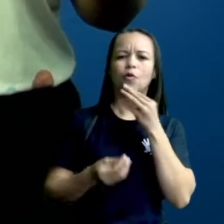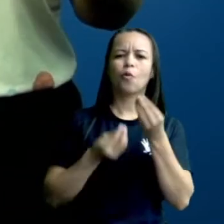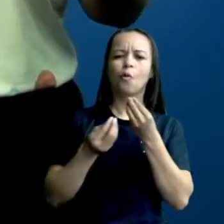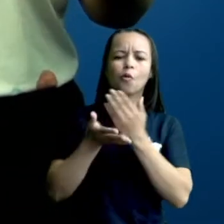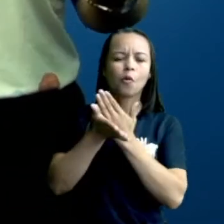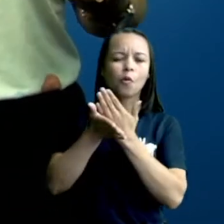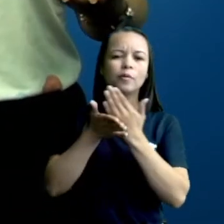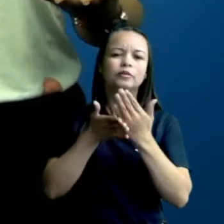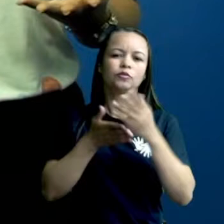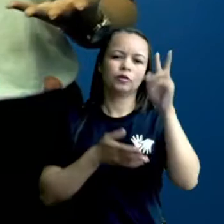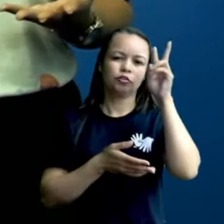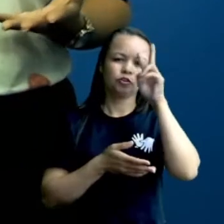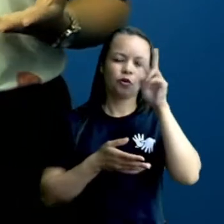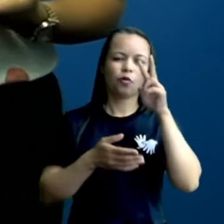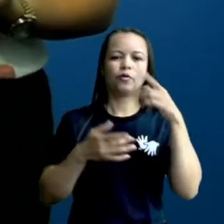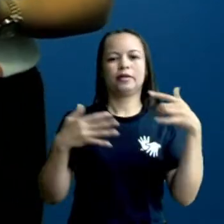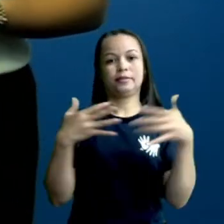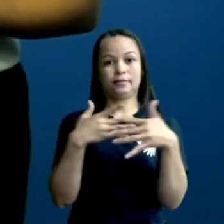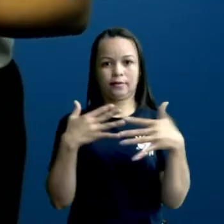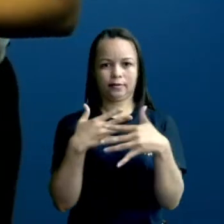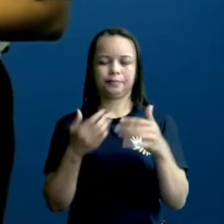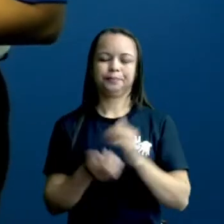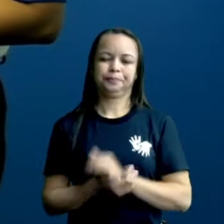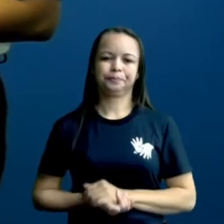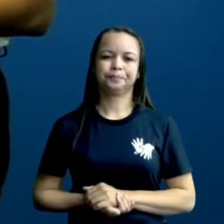como surgiu essa cidade. Vamos lá?